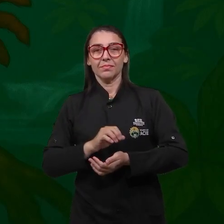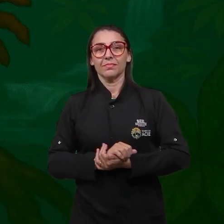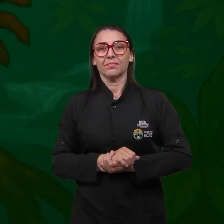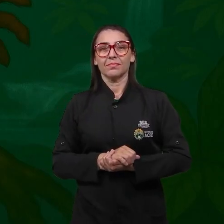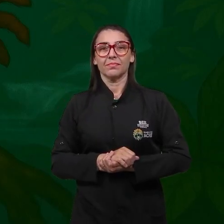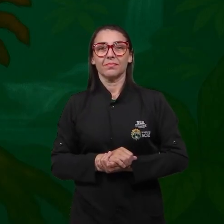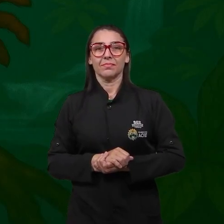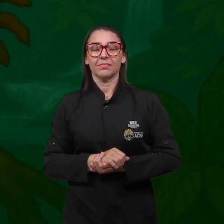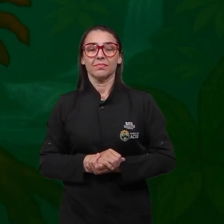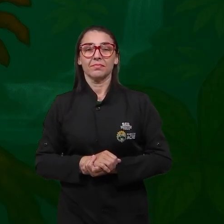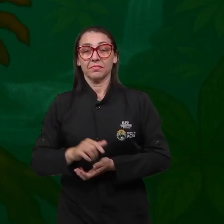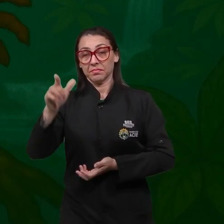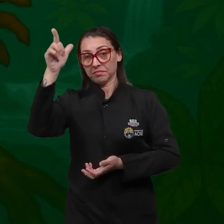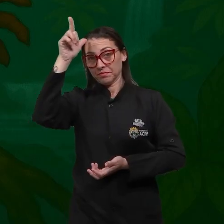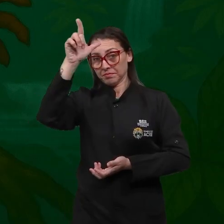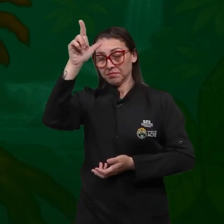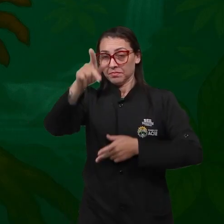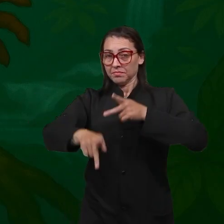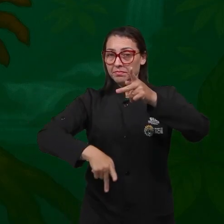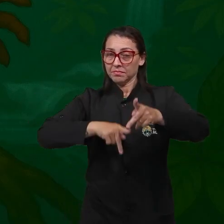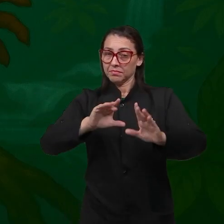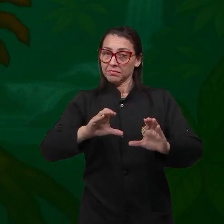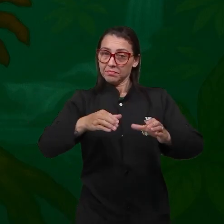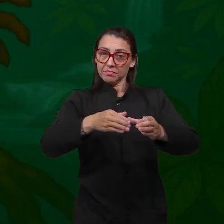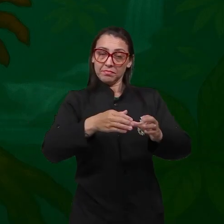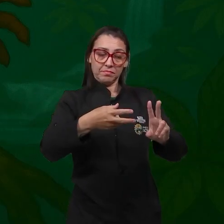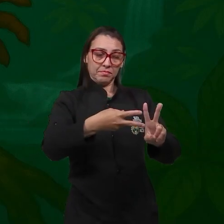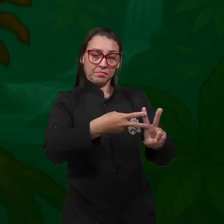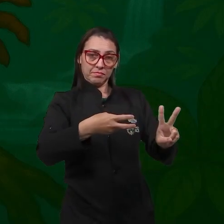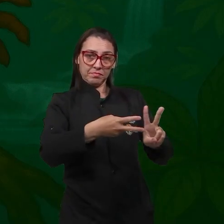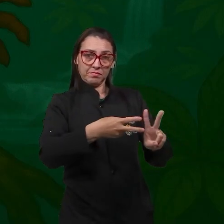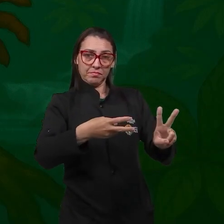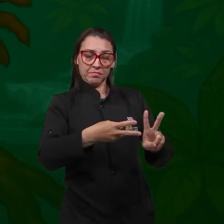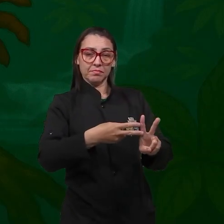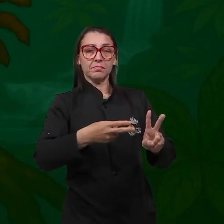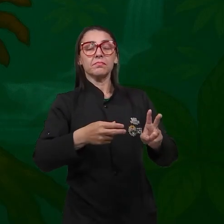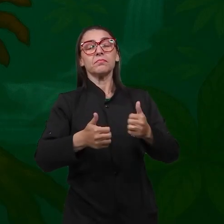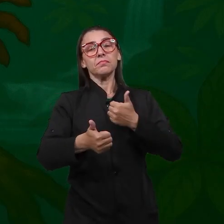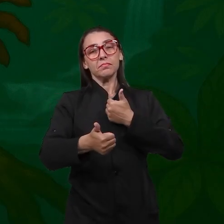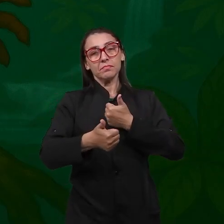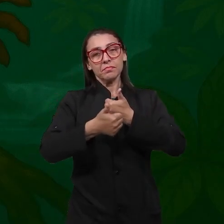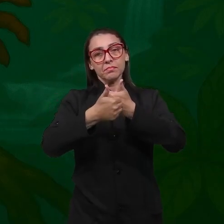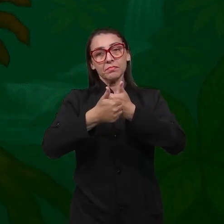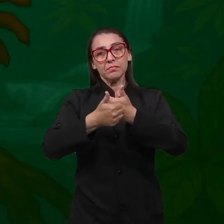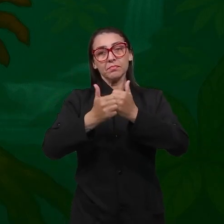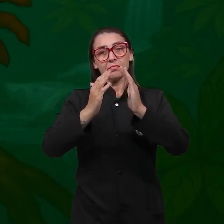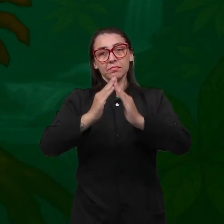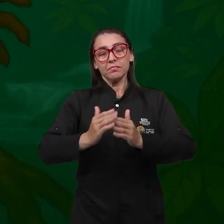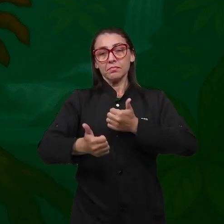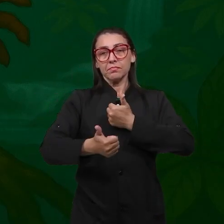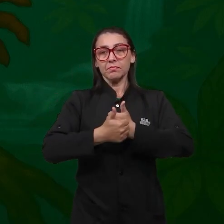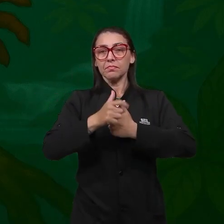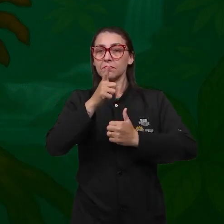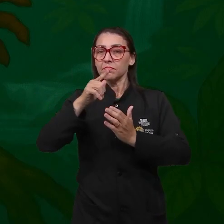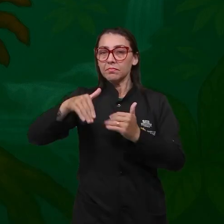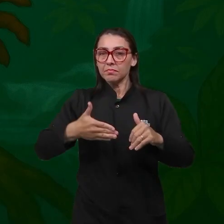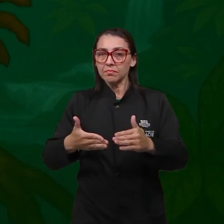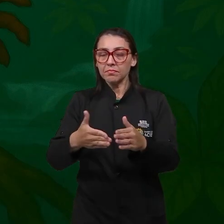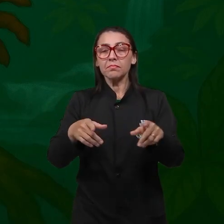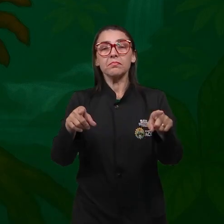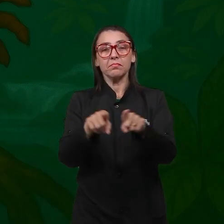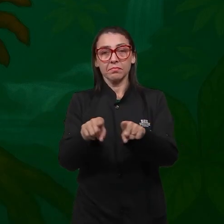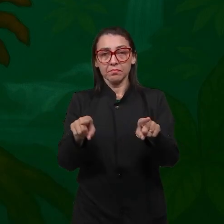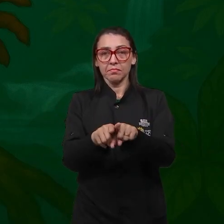né? Uma lenda popular das comunidades indígenas, ribeirinhas, né? Principalmente das regiões aí